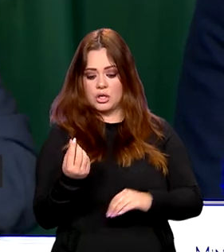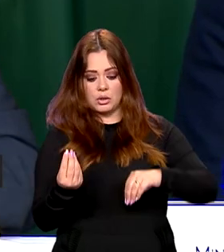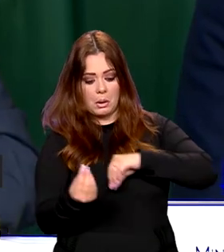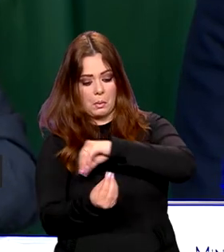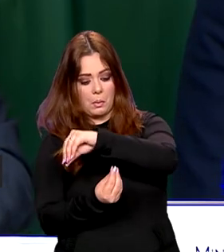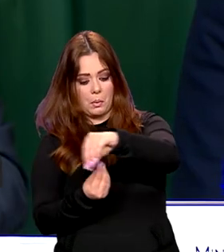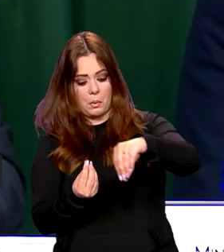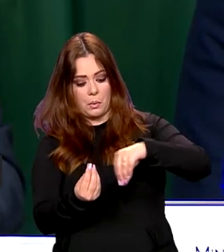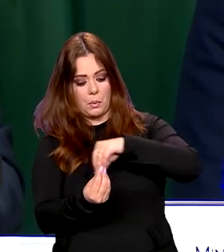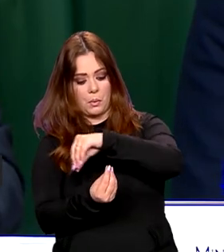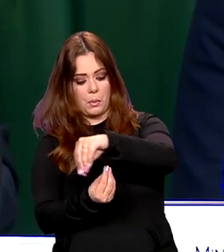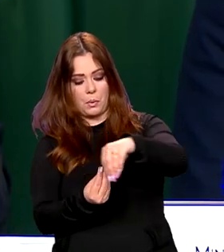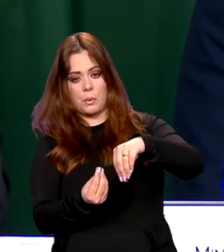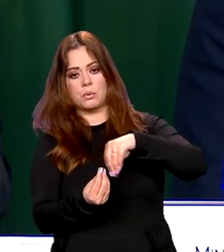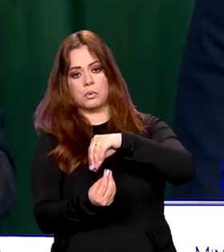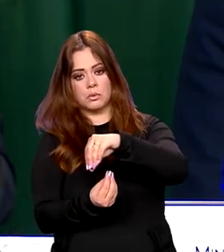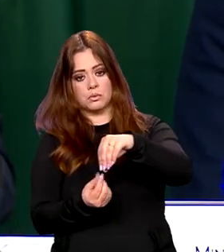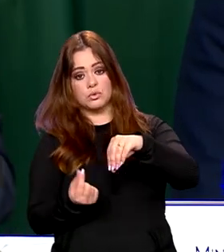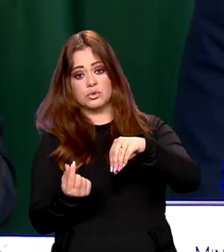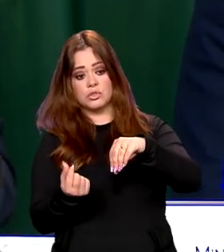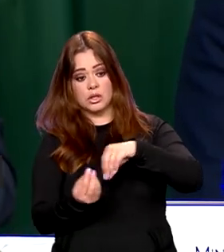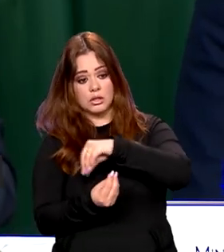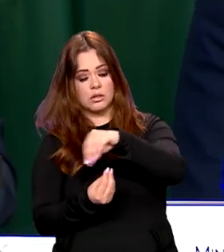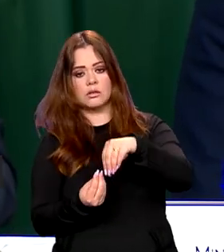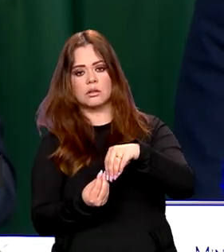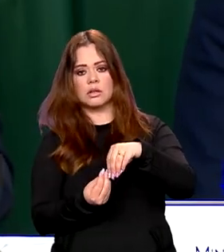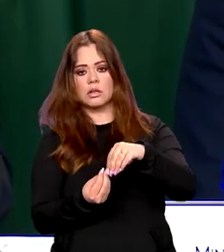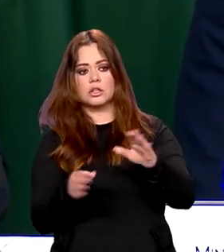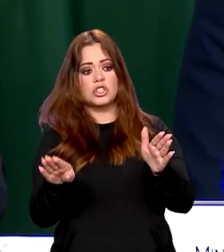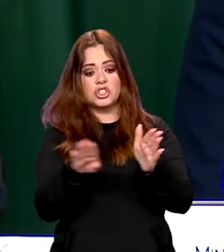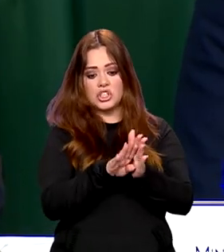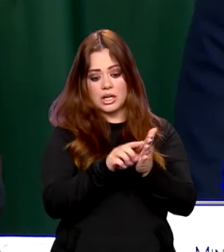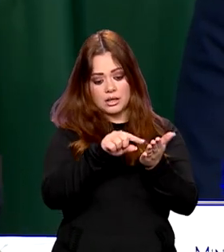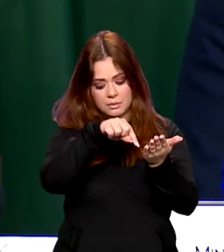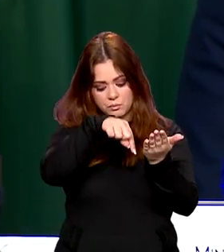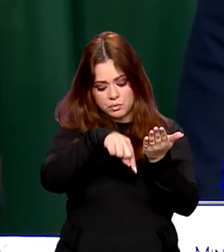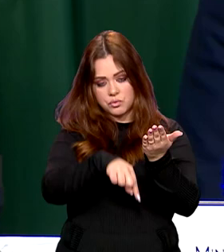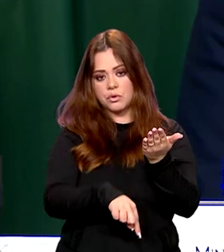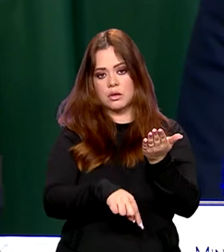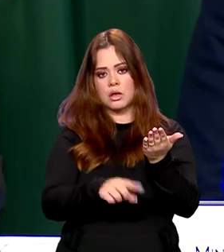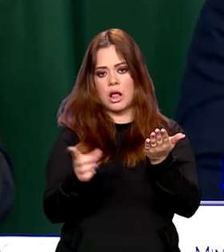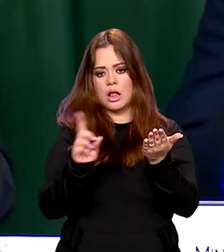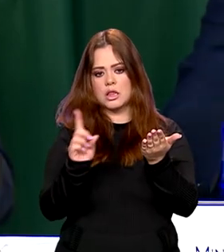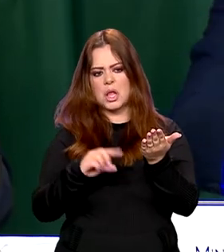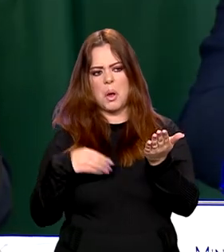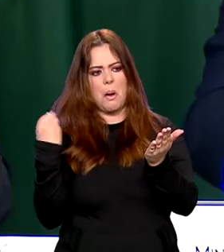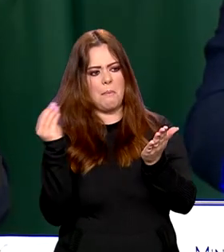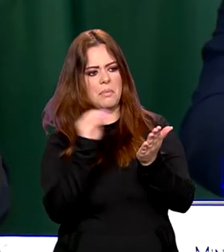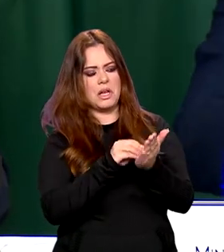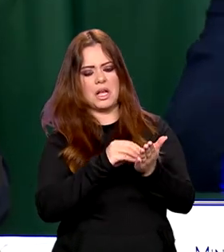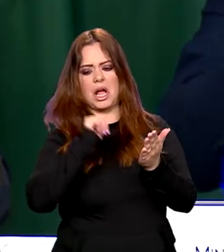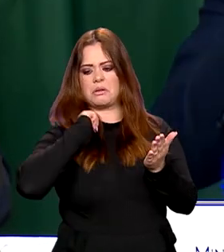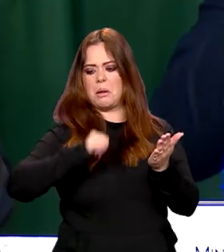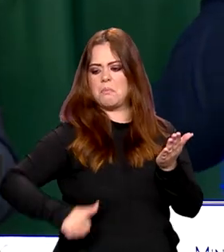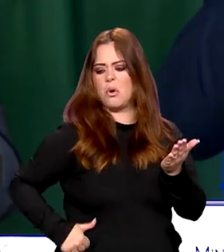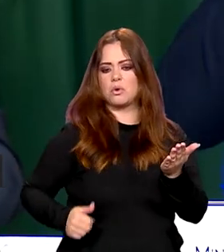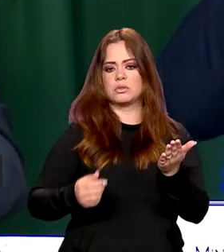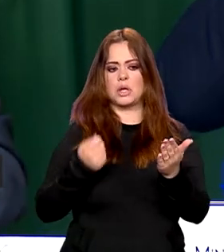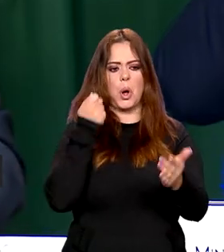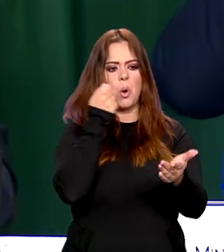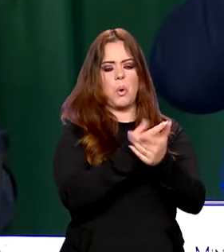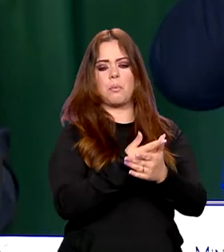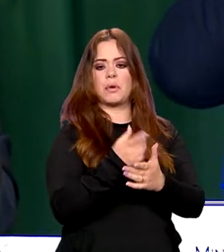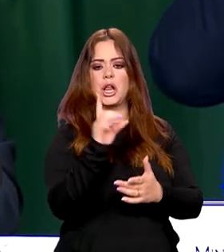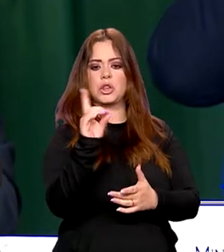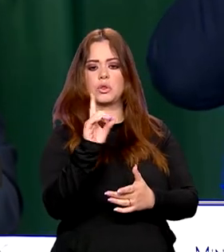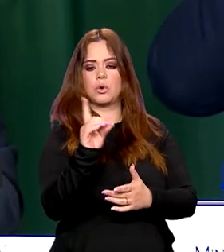o dinheiro está correndo. Se o dinheiro chega lá embaixo, ele não vai ser aplicado na bolsa, não vai comprar dólar, não. Ele